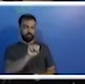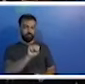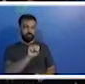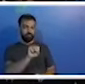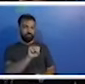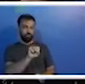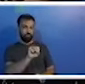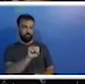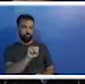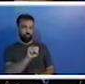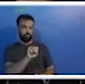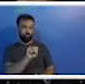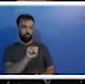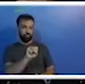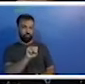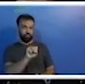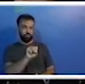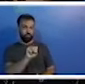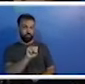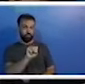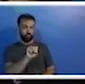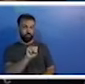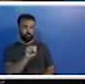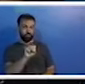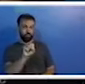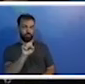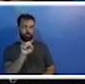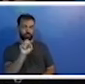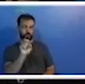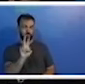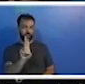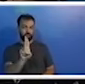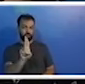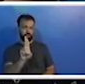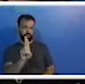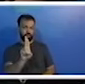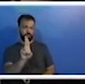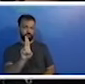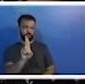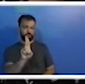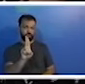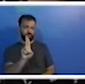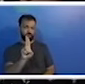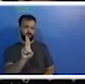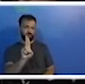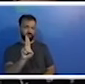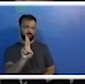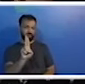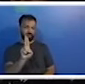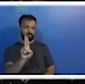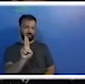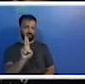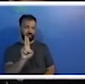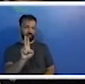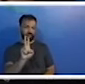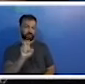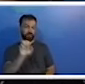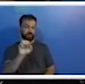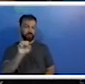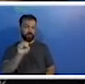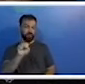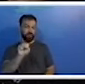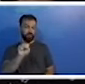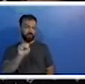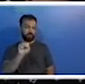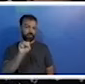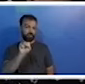S e para ficar sua Isso é se com o SUS ouviram Alecrim a esse de